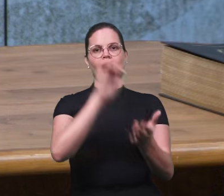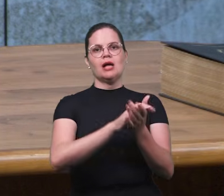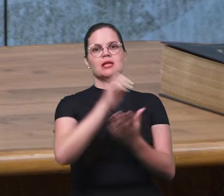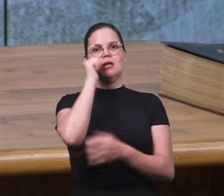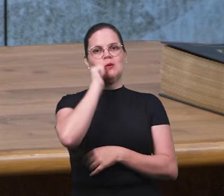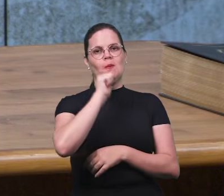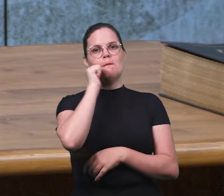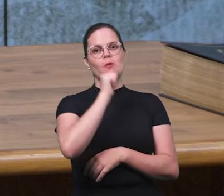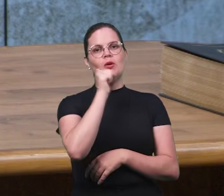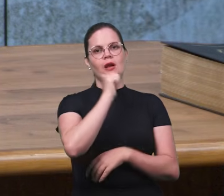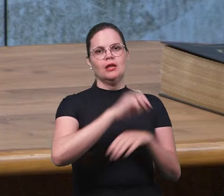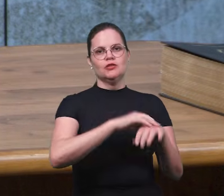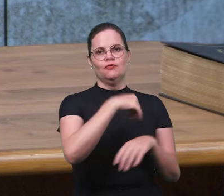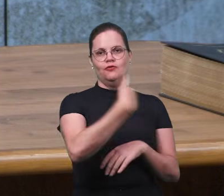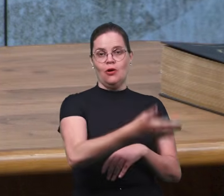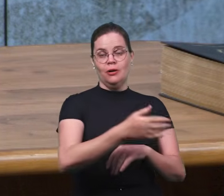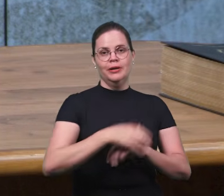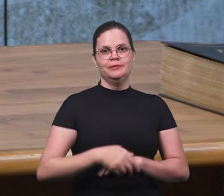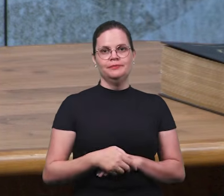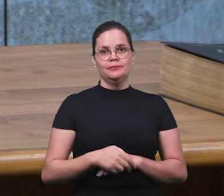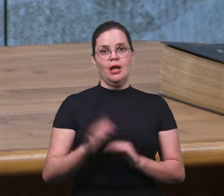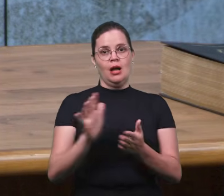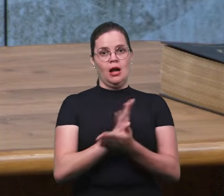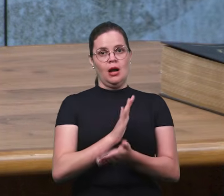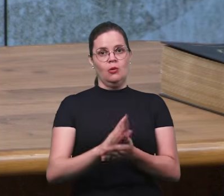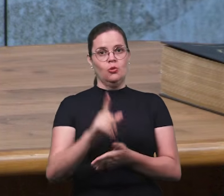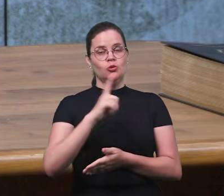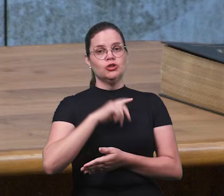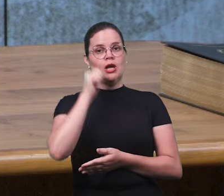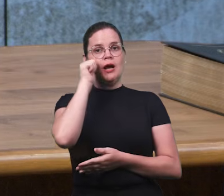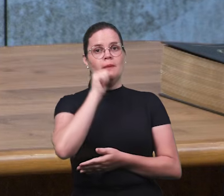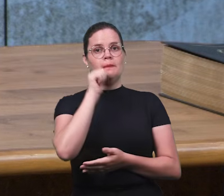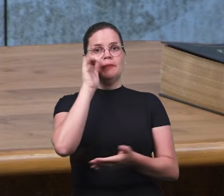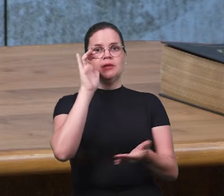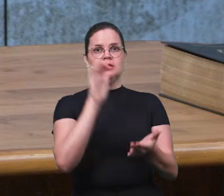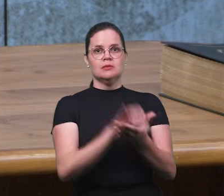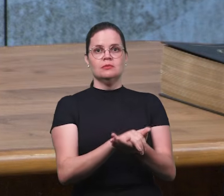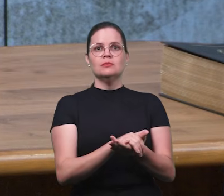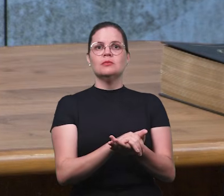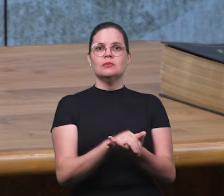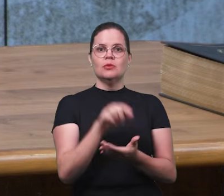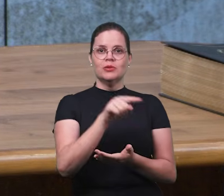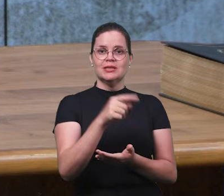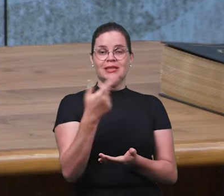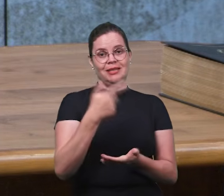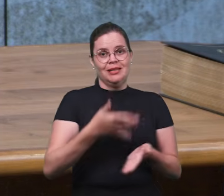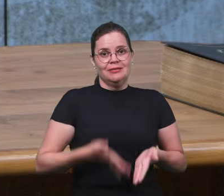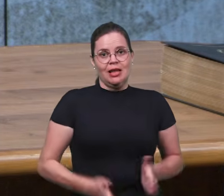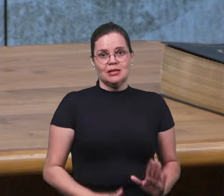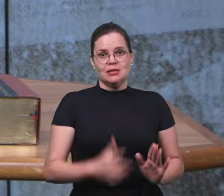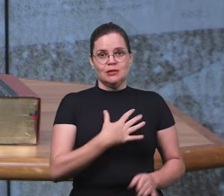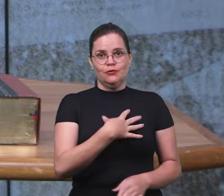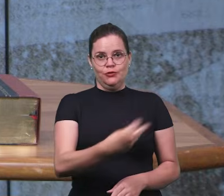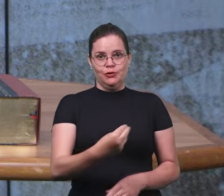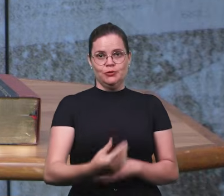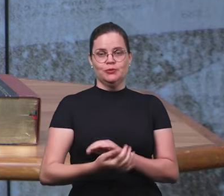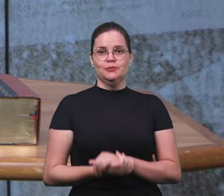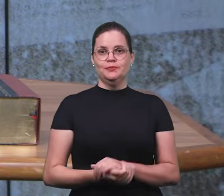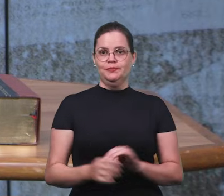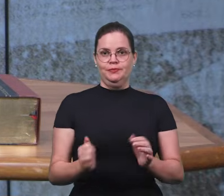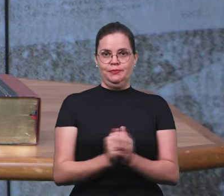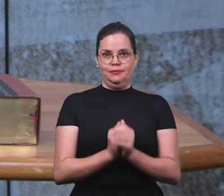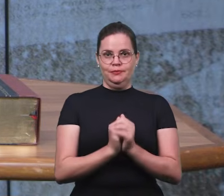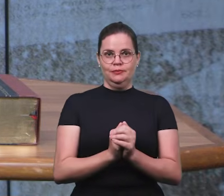estranhas, e alguns deles tinham mulheres de quem alcançaram filhos. Amém,